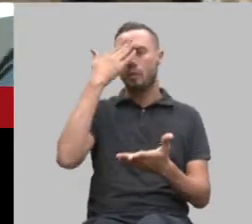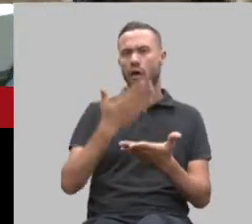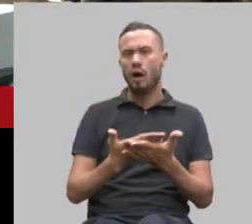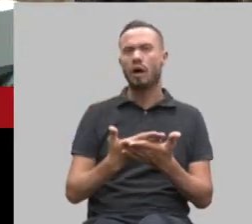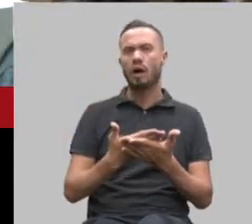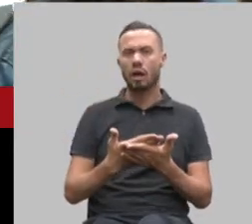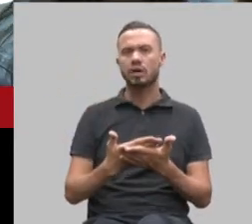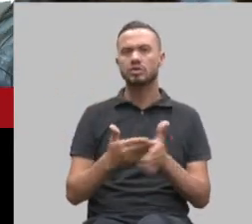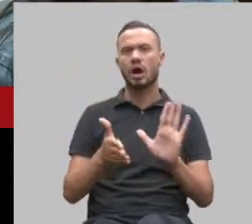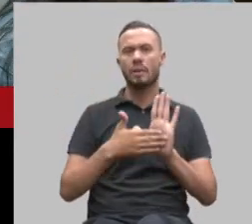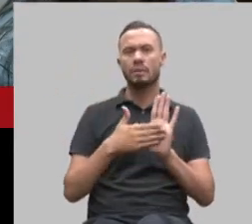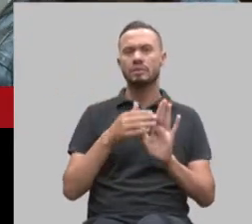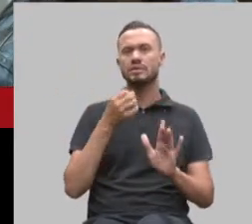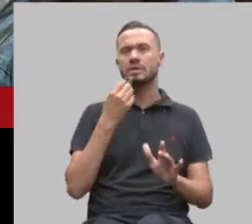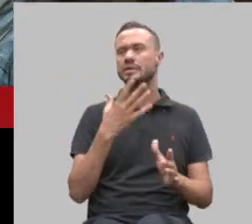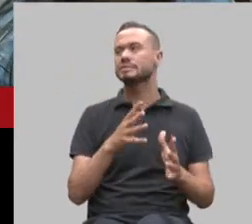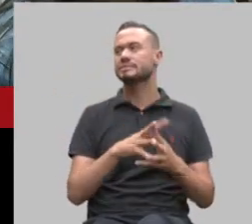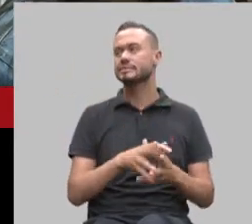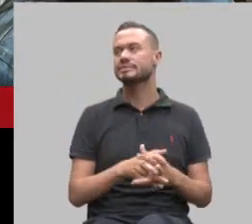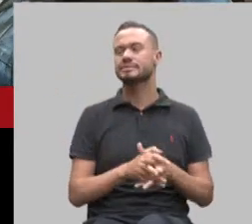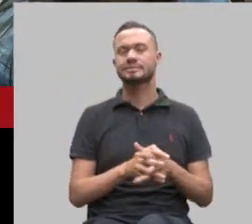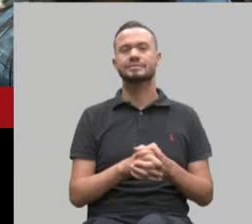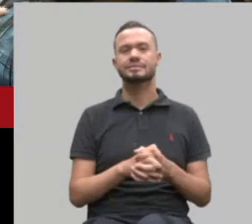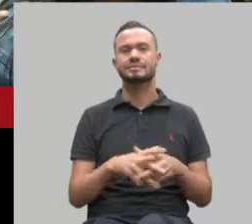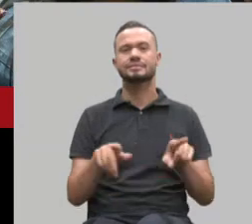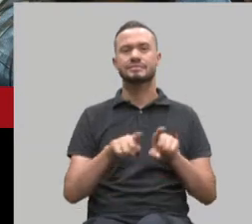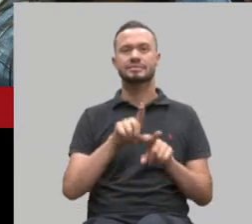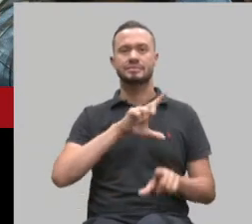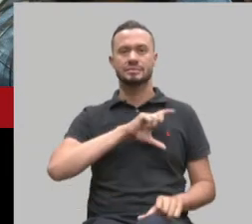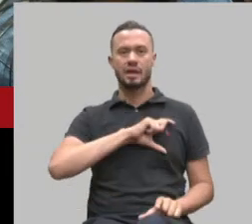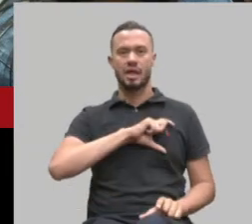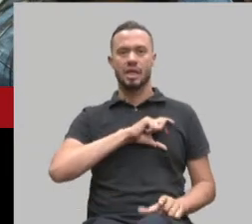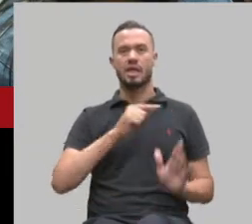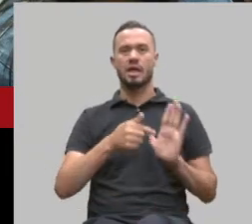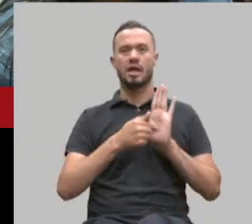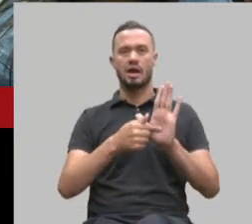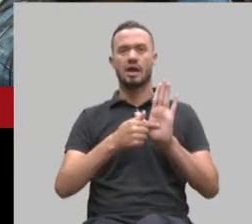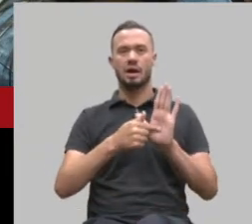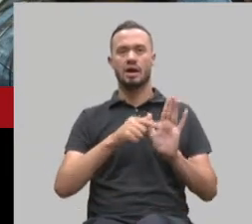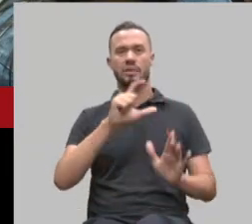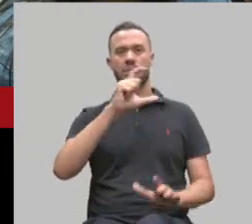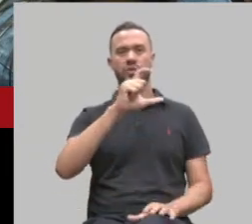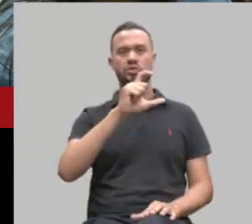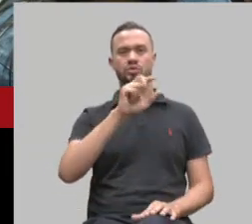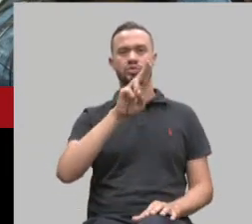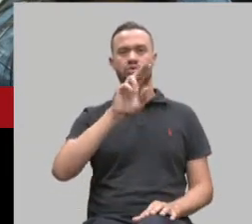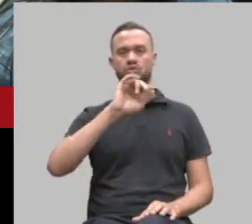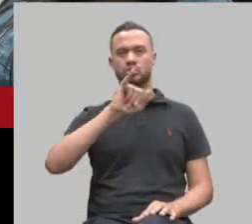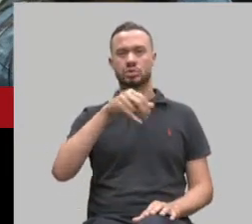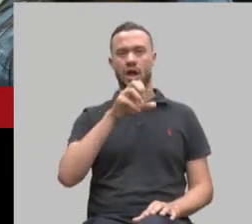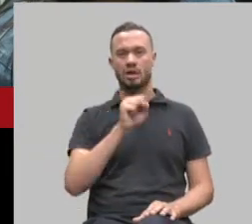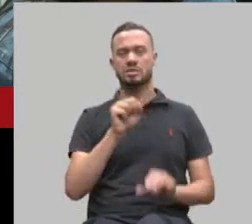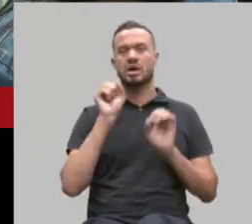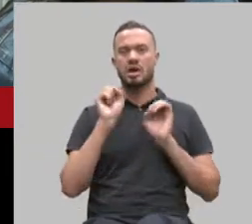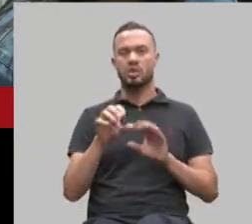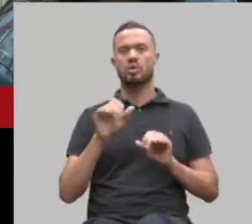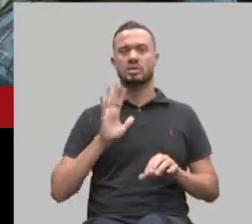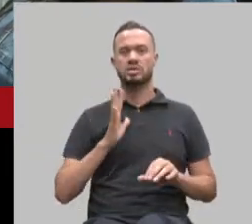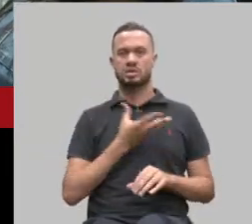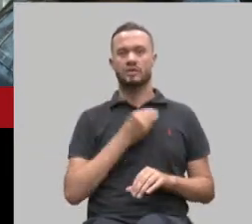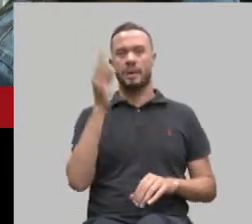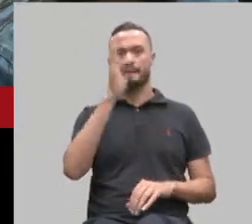proposta para priorizadas e nesse adesivo aqui da o JS educação para salvar o Brasil